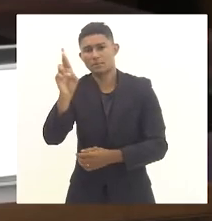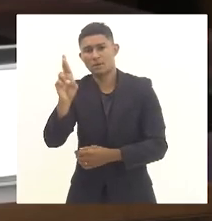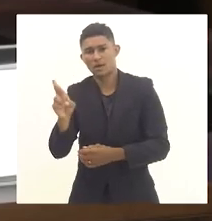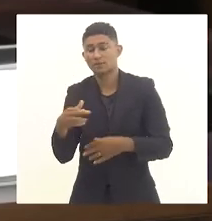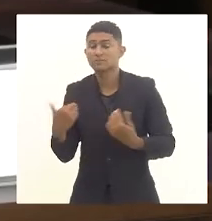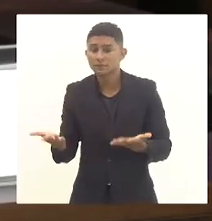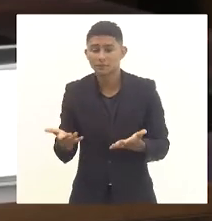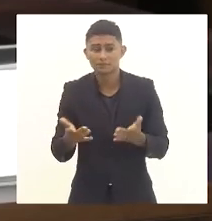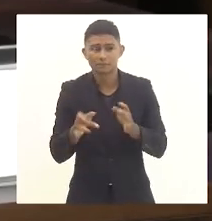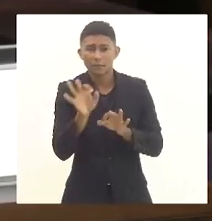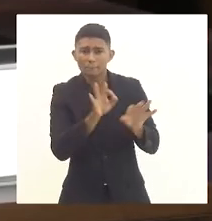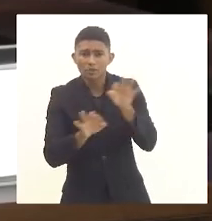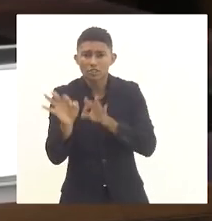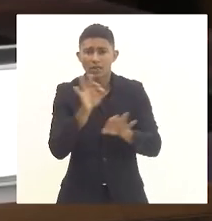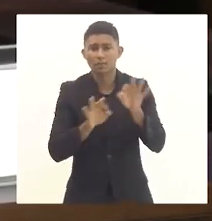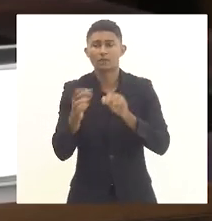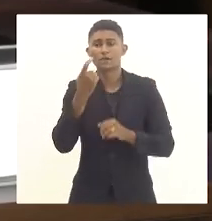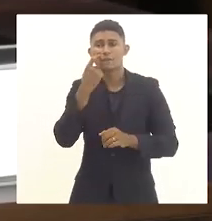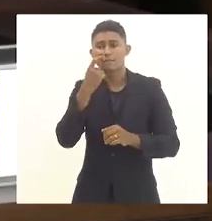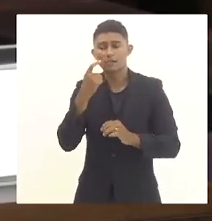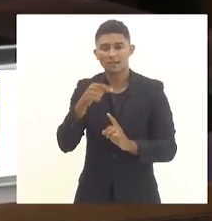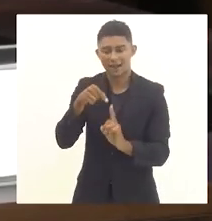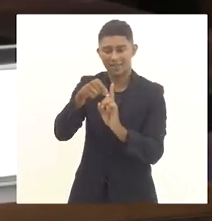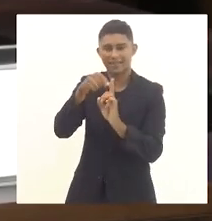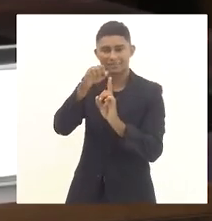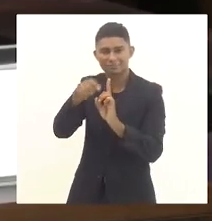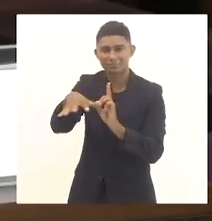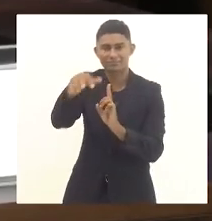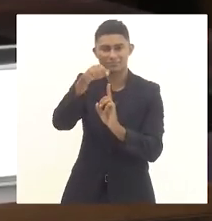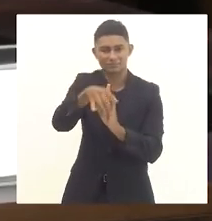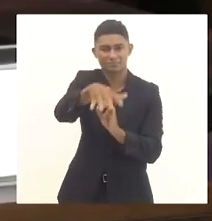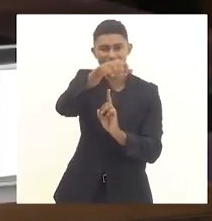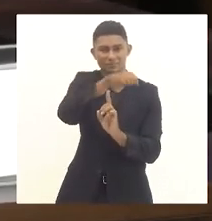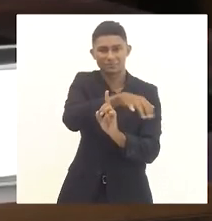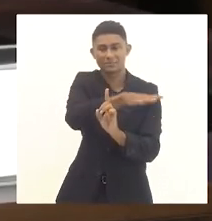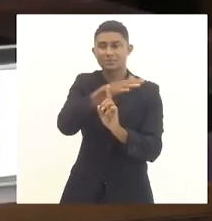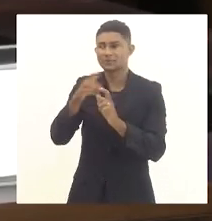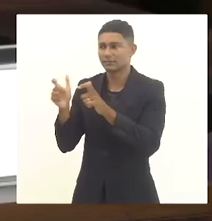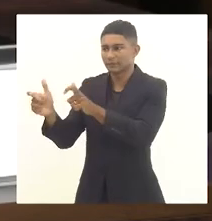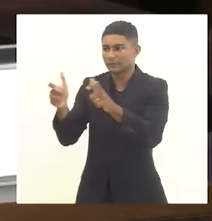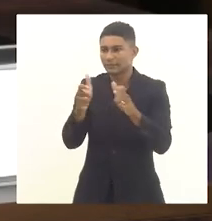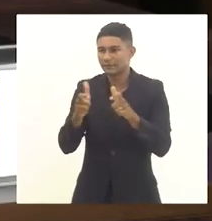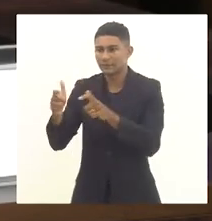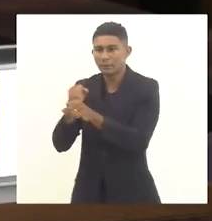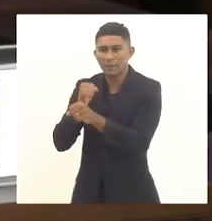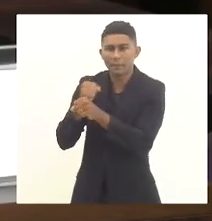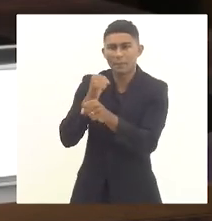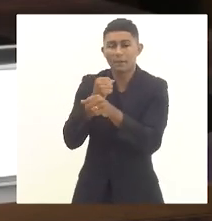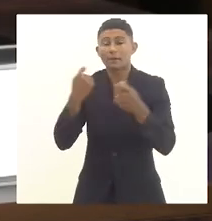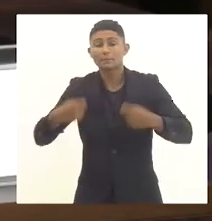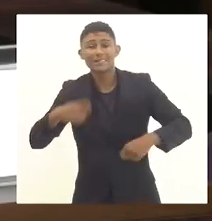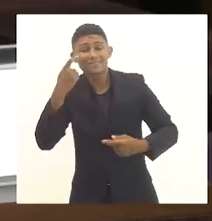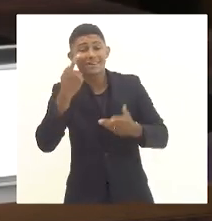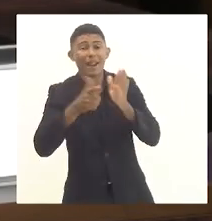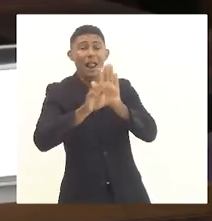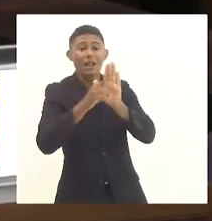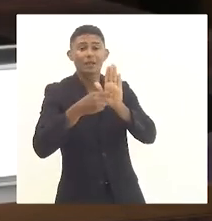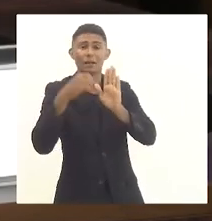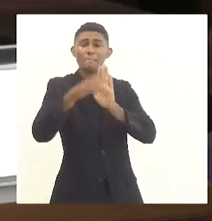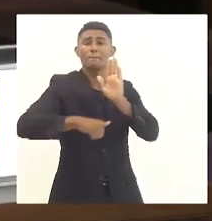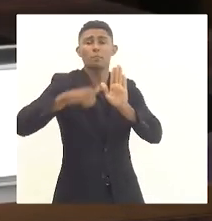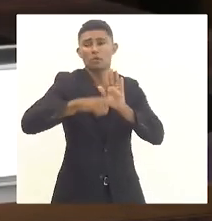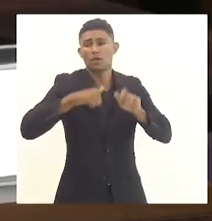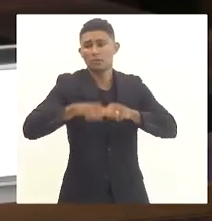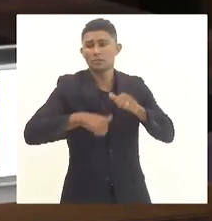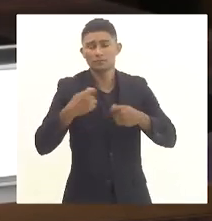para viabilizar que essas pequenas antenas cheguem nas nossas cidades, nós precisamos fazer a atualização das leis de antenas municipais. Eu